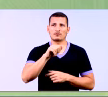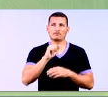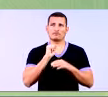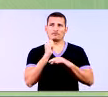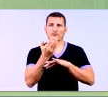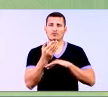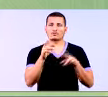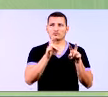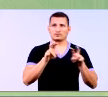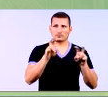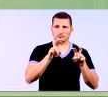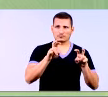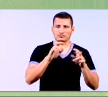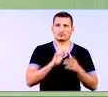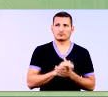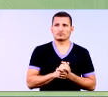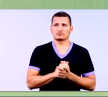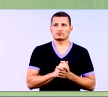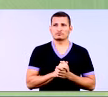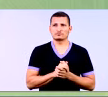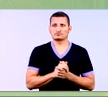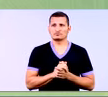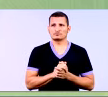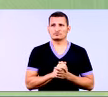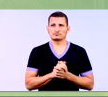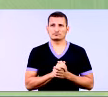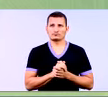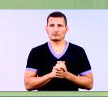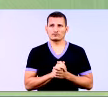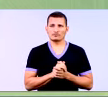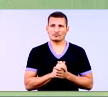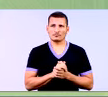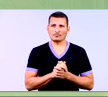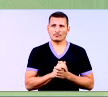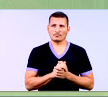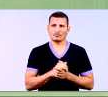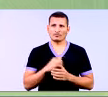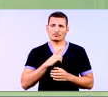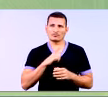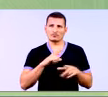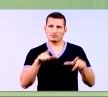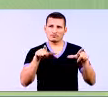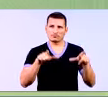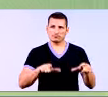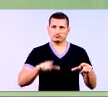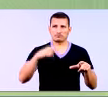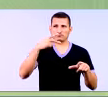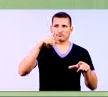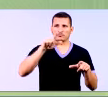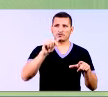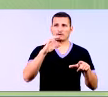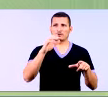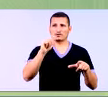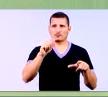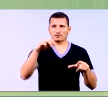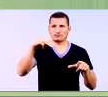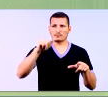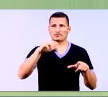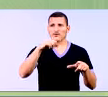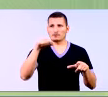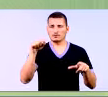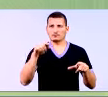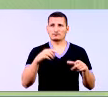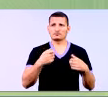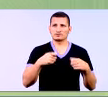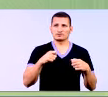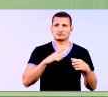para conversar com o dispositivo de entrada e saída, eles estão presos na placa-mãe, então eu tenho aqui trilhas. Primeira coisa, tem que ter